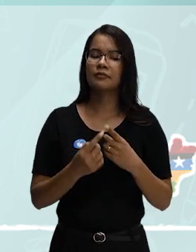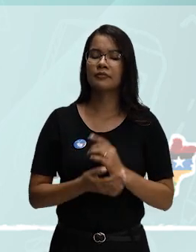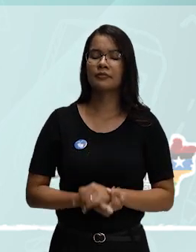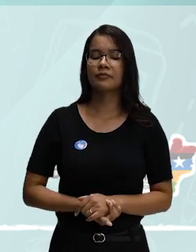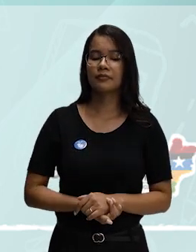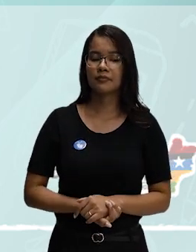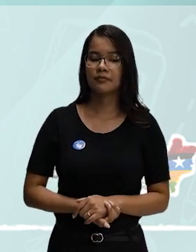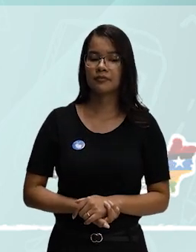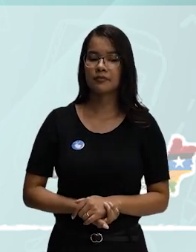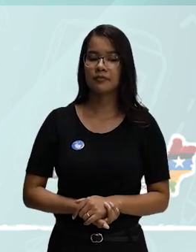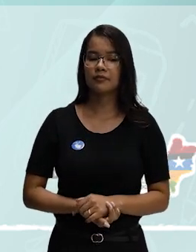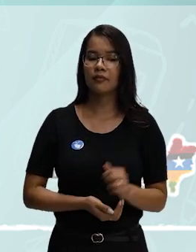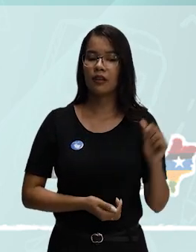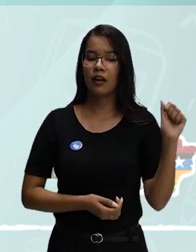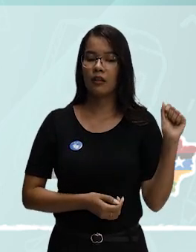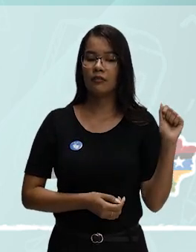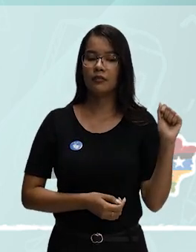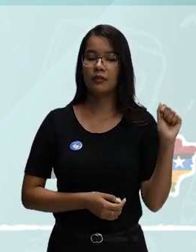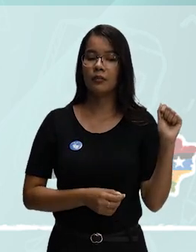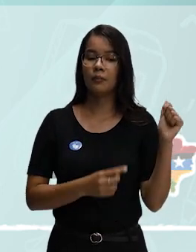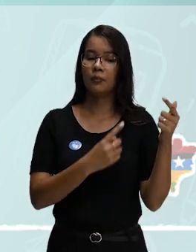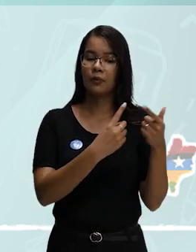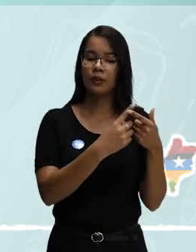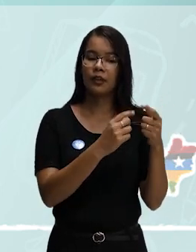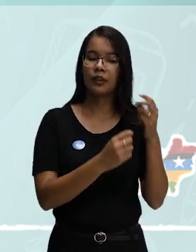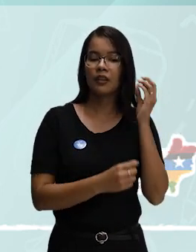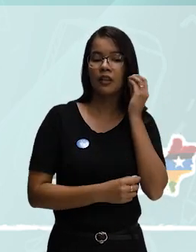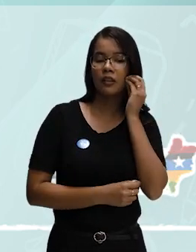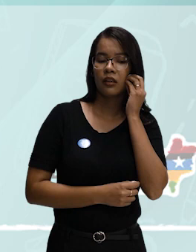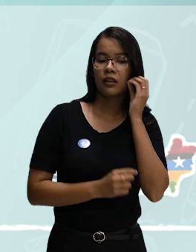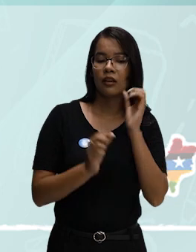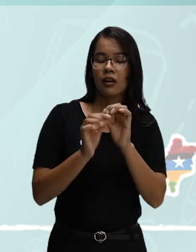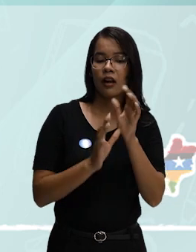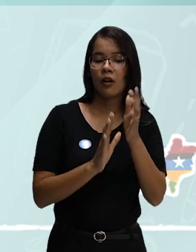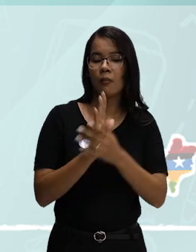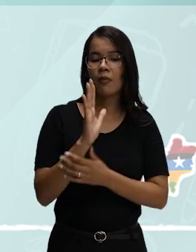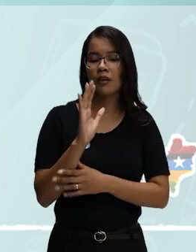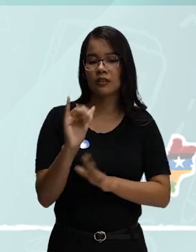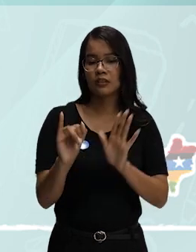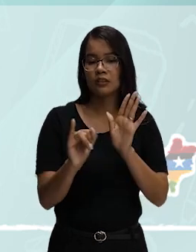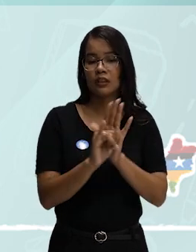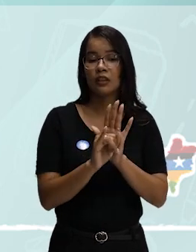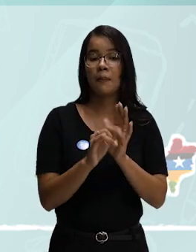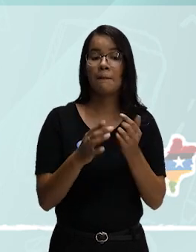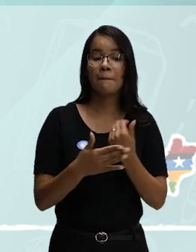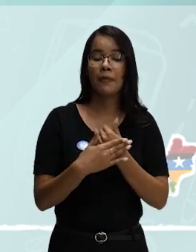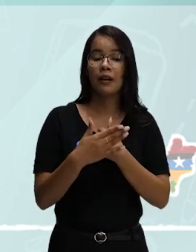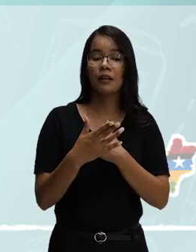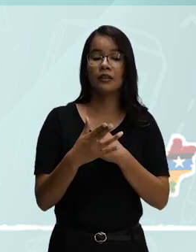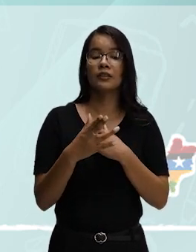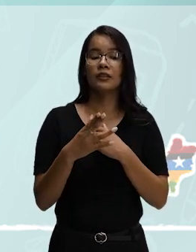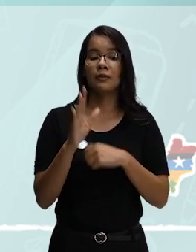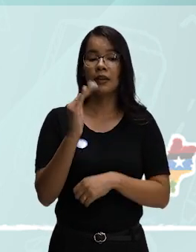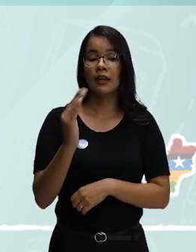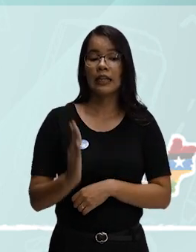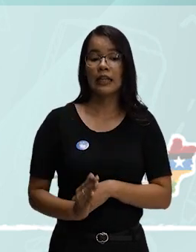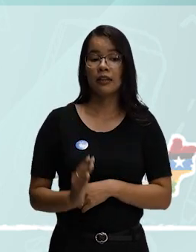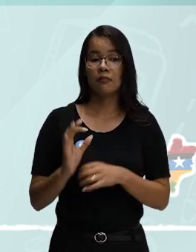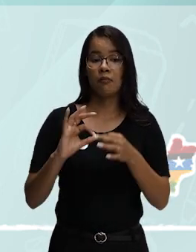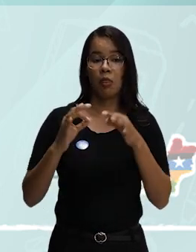aí na tela. Por tentar criar uma identidade mais brasileira, se afastando dos moldes